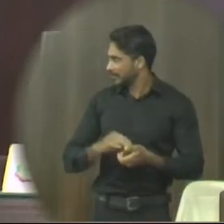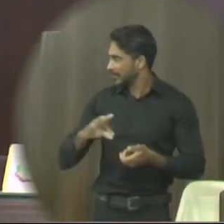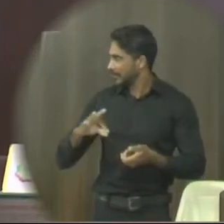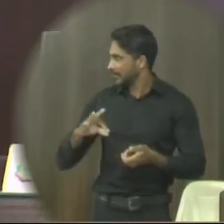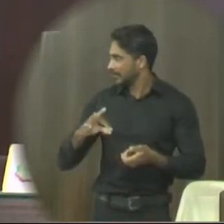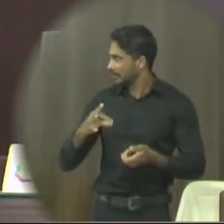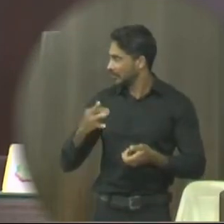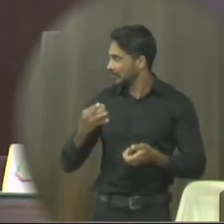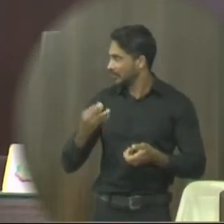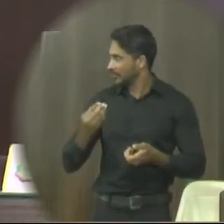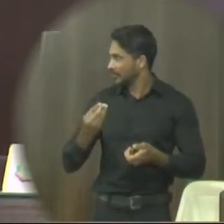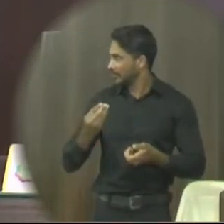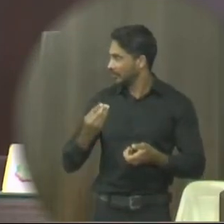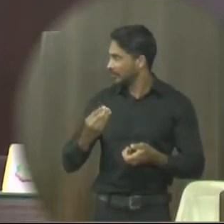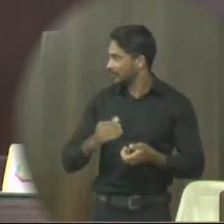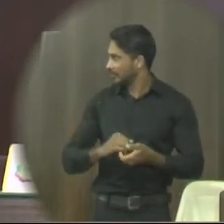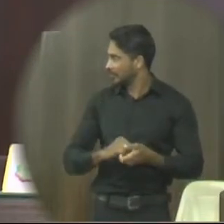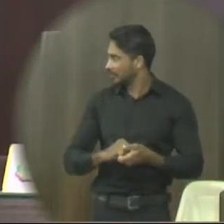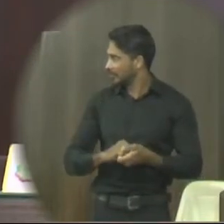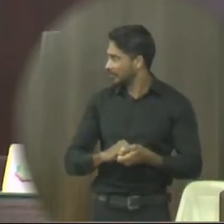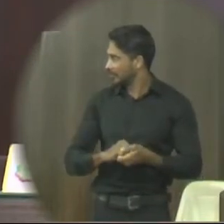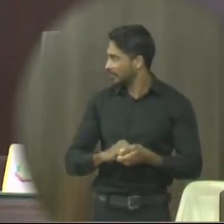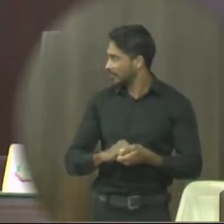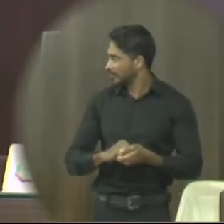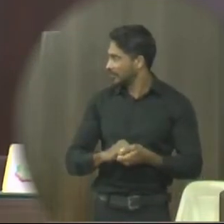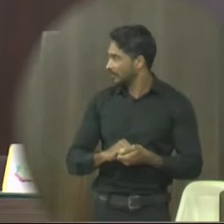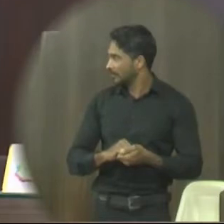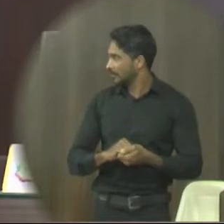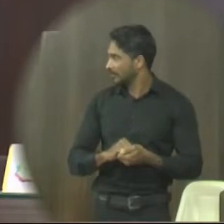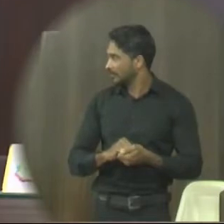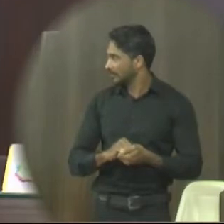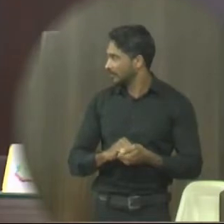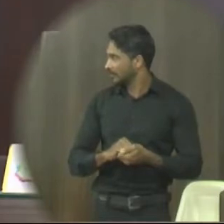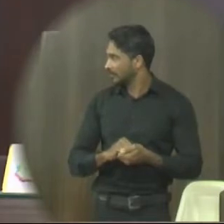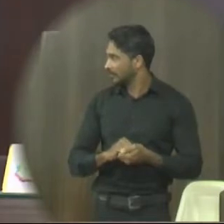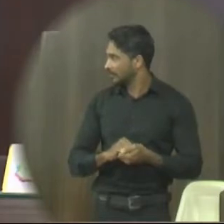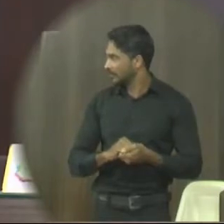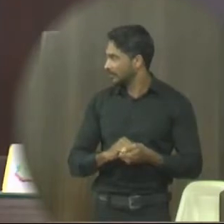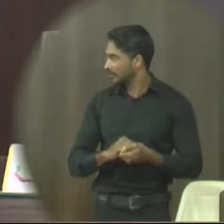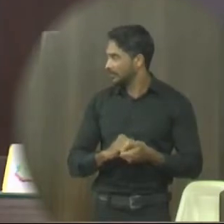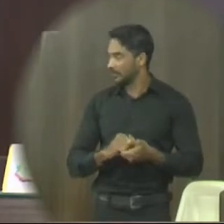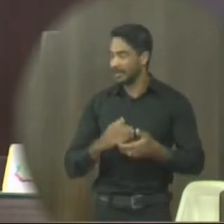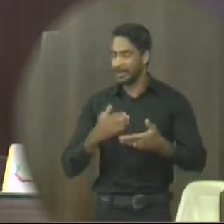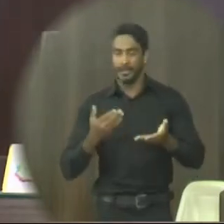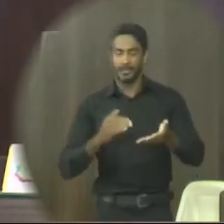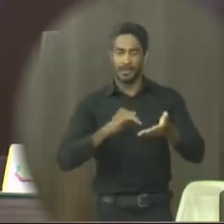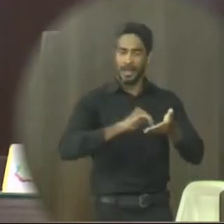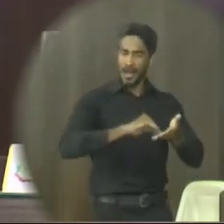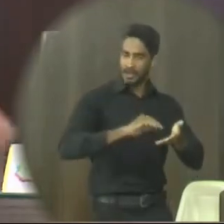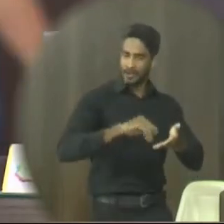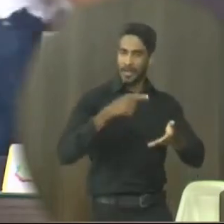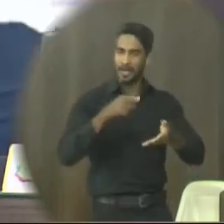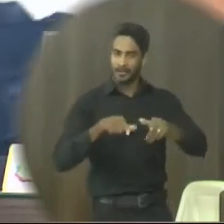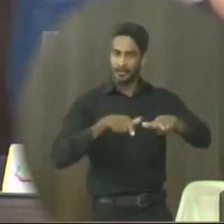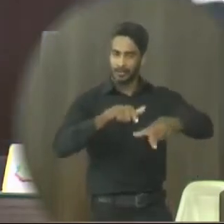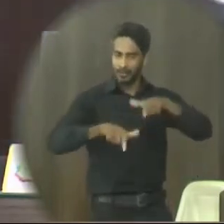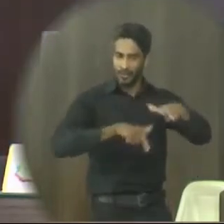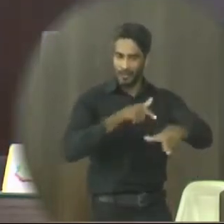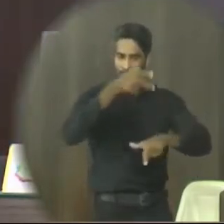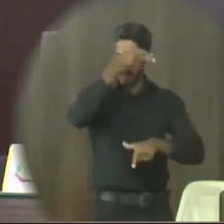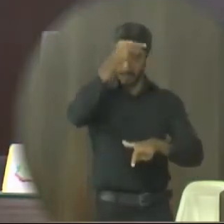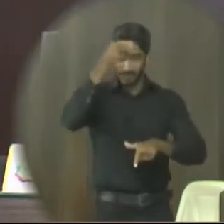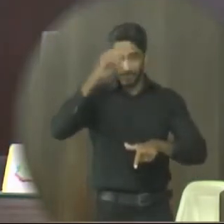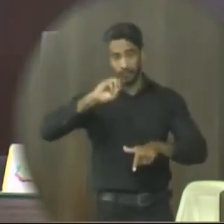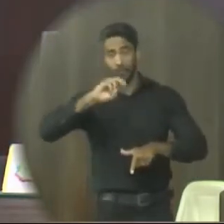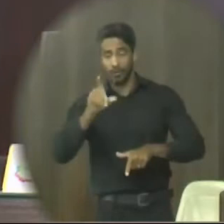deliberações da Câmara que invadir ou retirar a atribuição da Prefeitura ou do